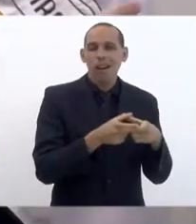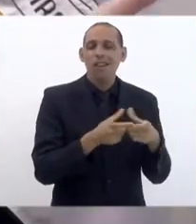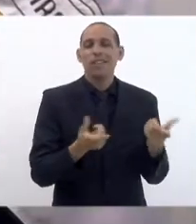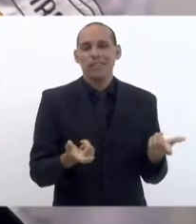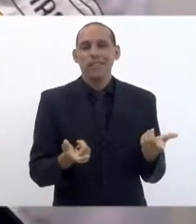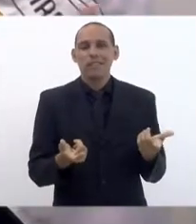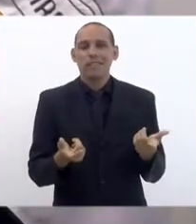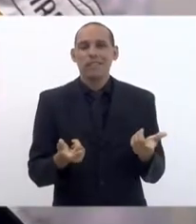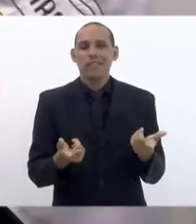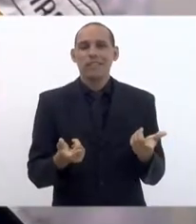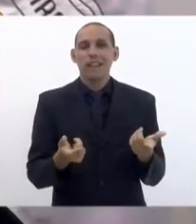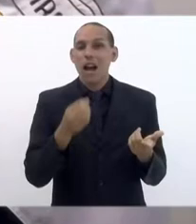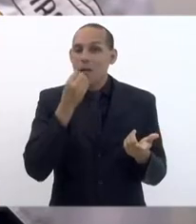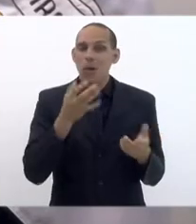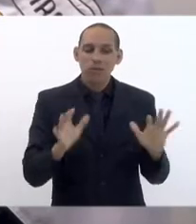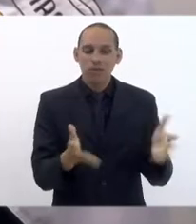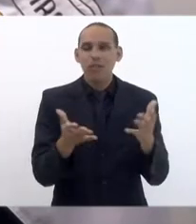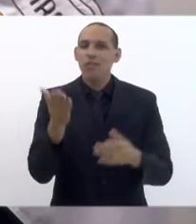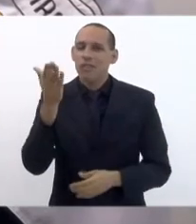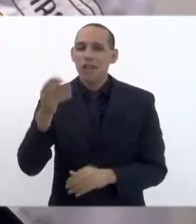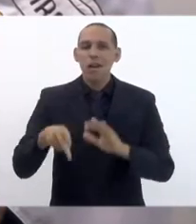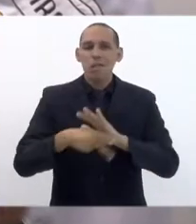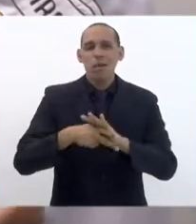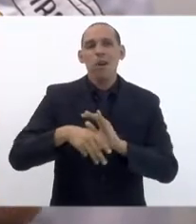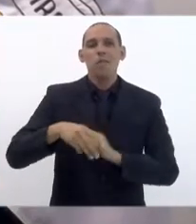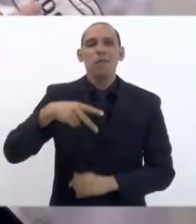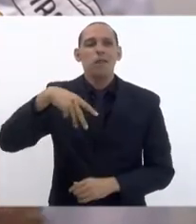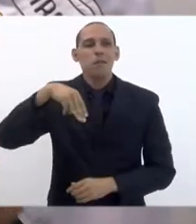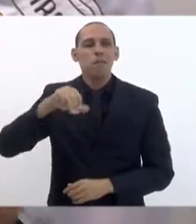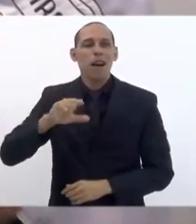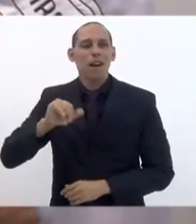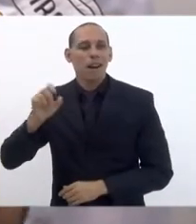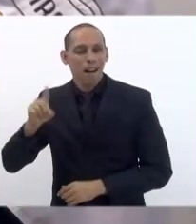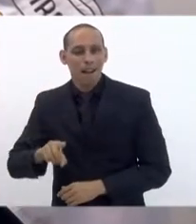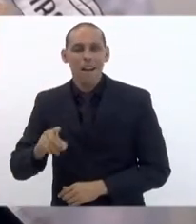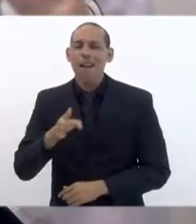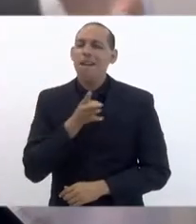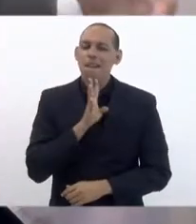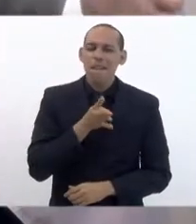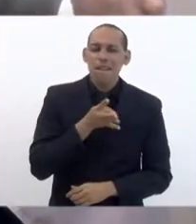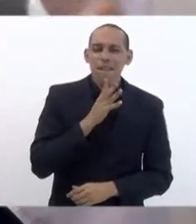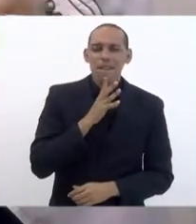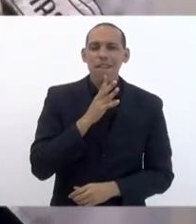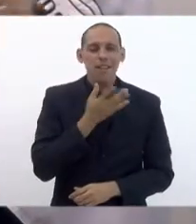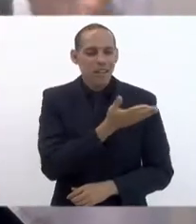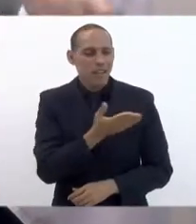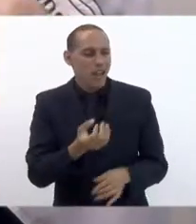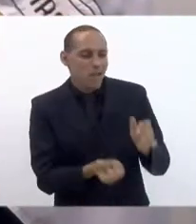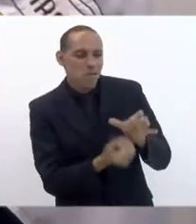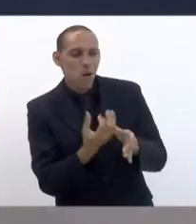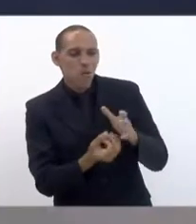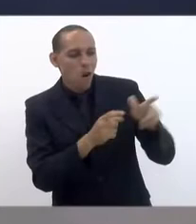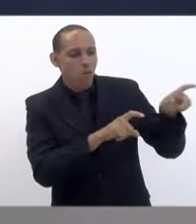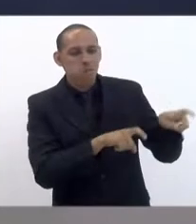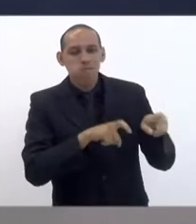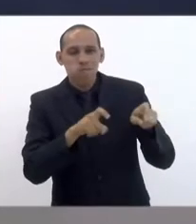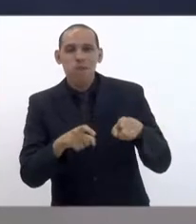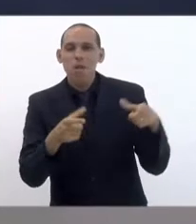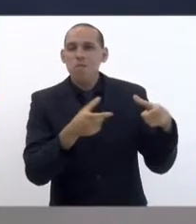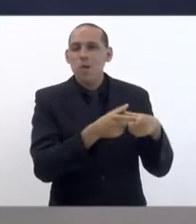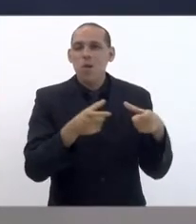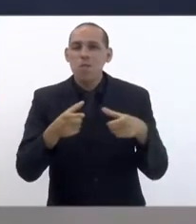incentivando. Vossa Excelência é de Macaé, mas conhece muito a região, os pequenos produtores ali dessa região de Macaé e